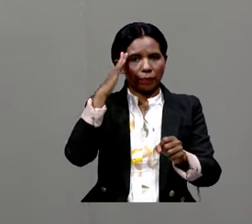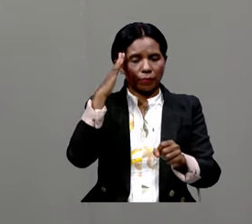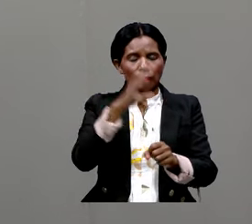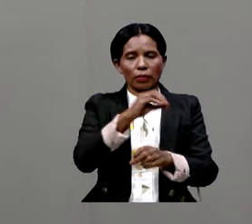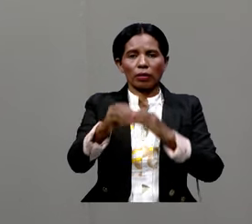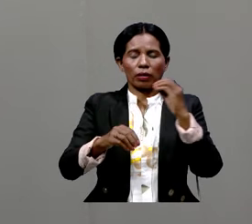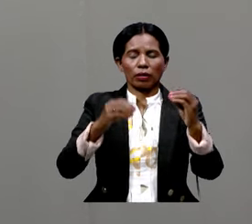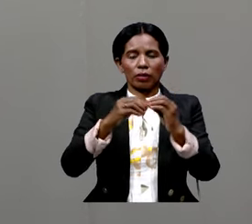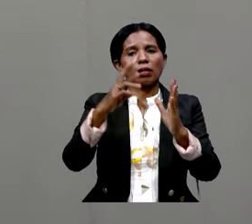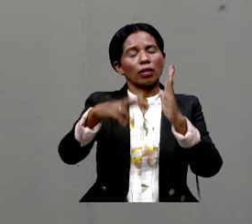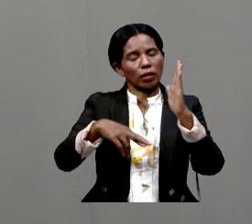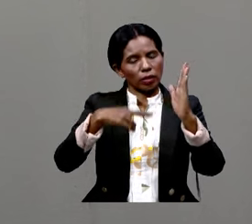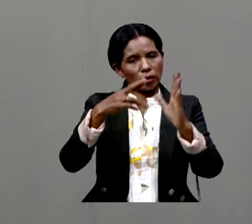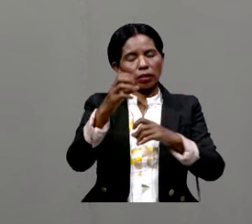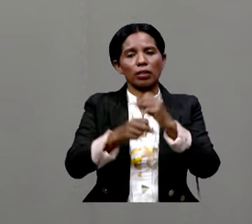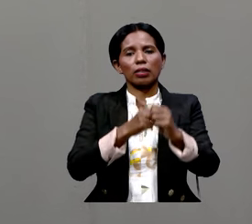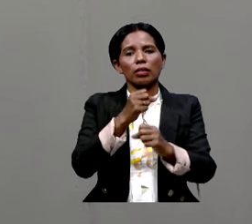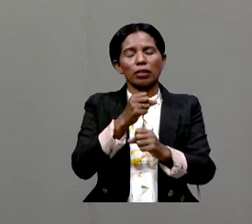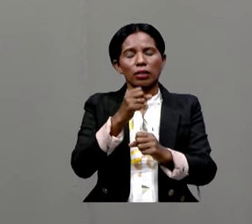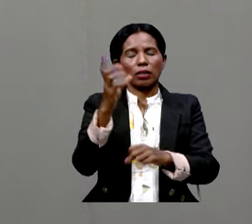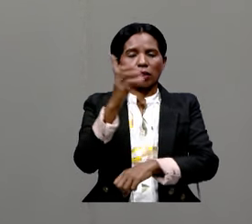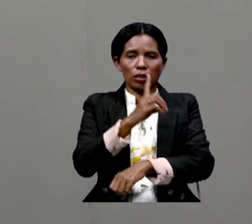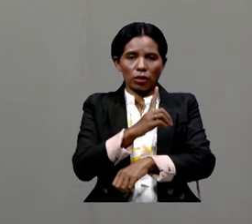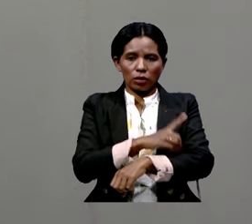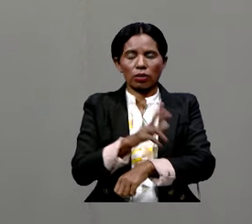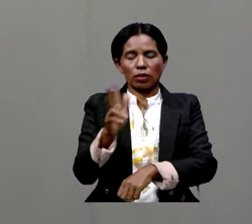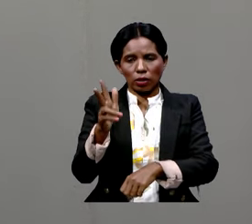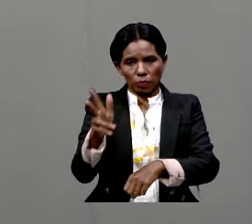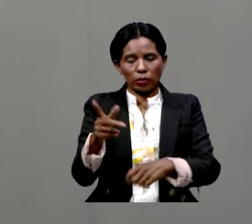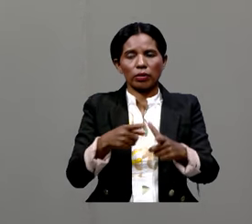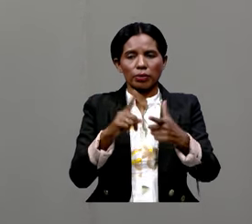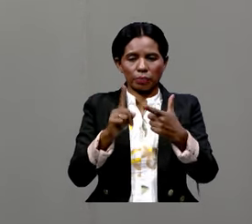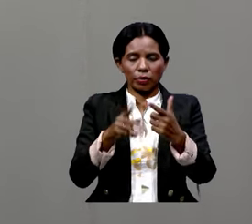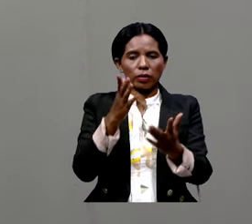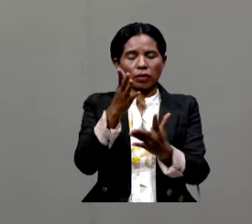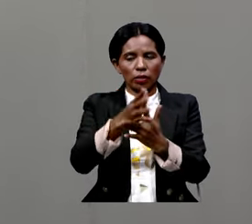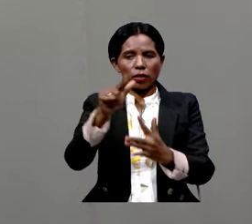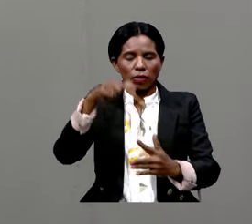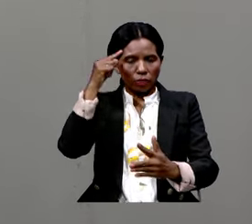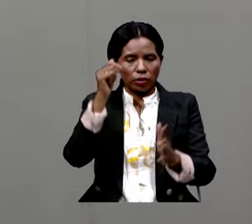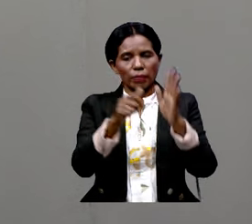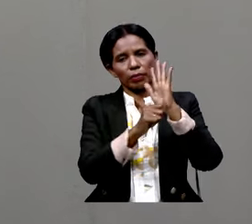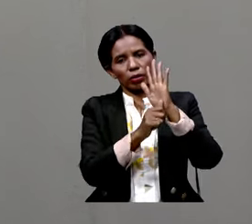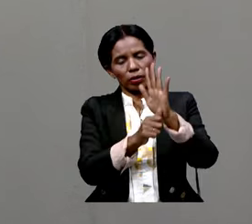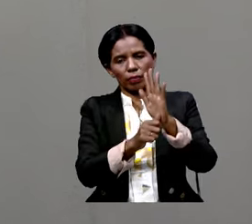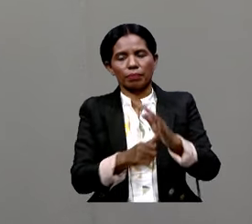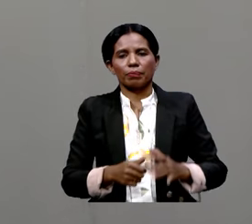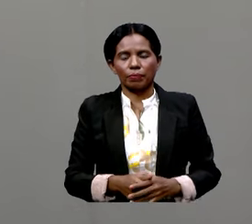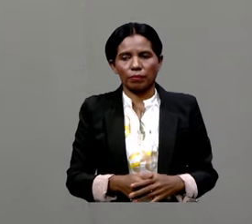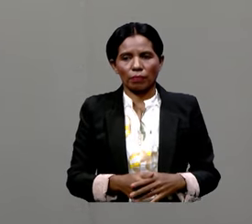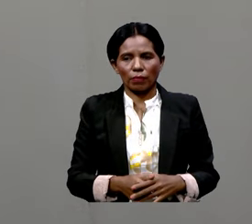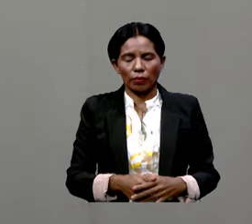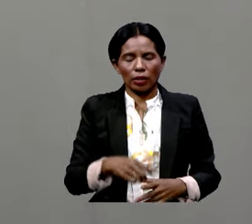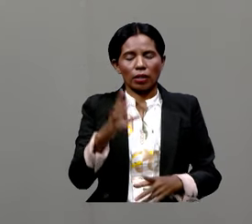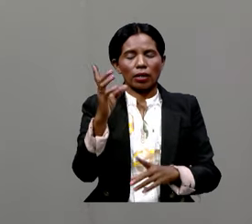ter regras, né, 30 dias depois da lei entrar em vigor, o governo se apresenta candidato. É, 30